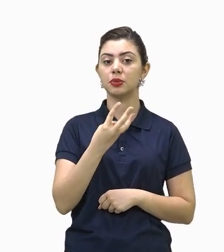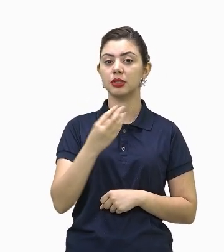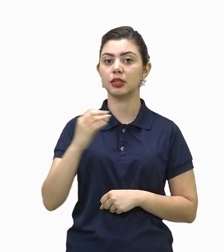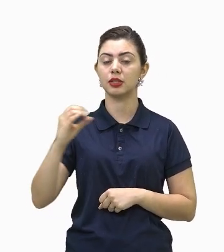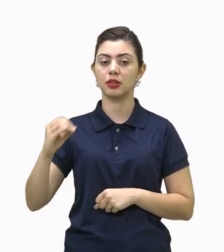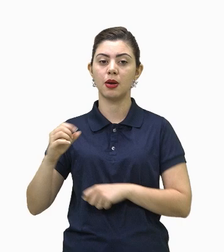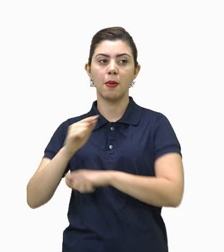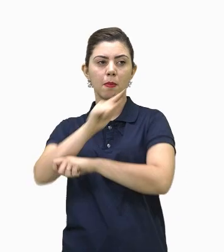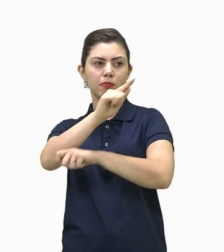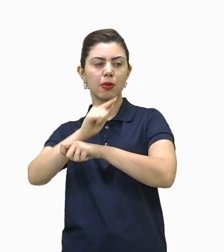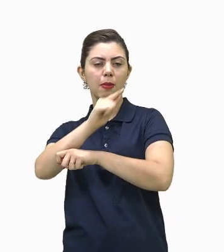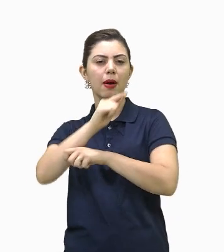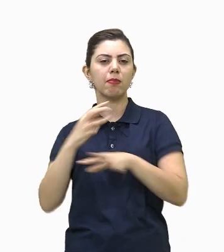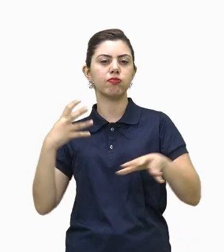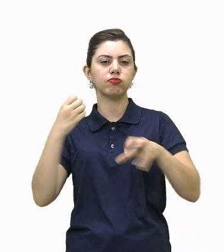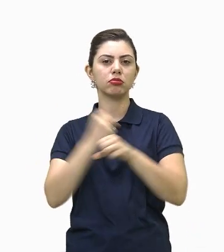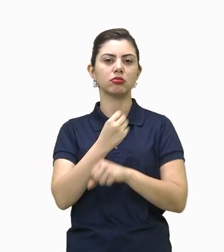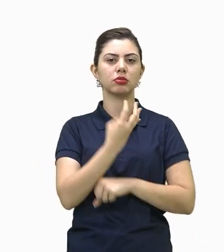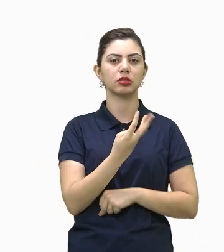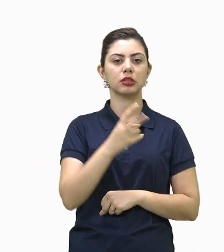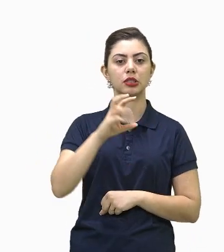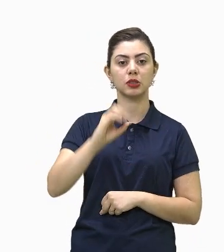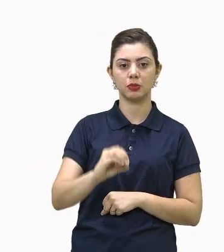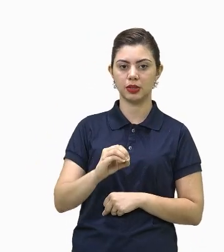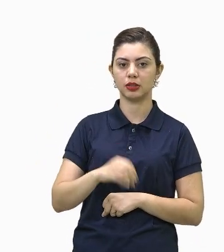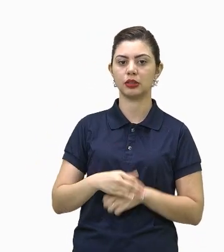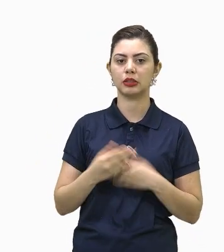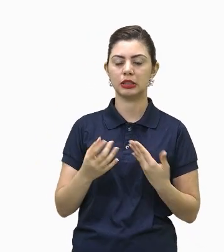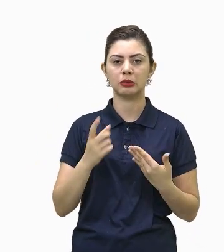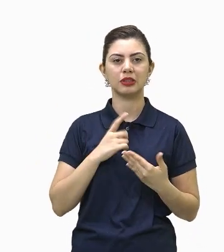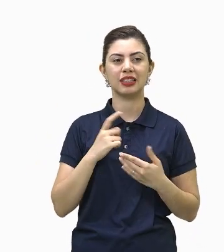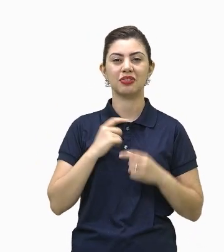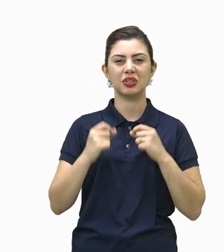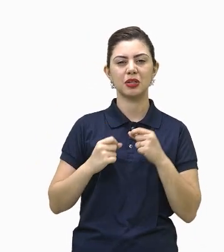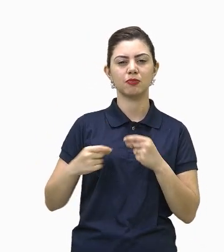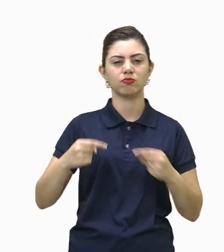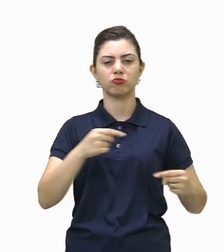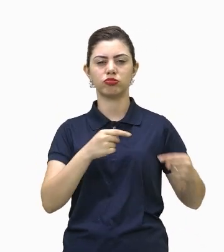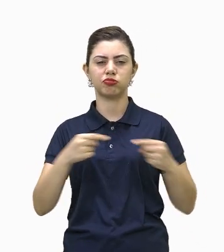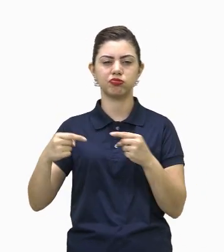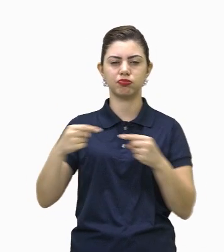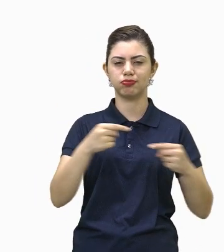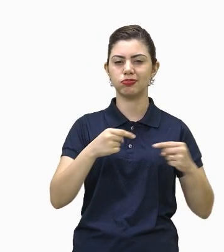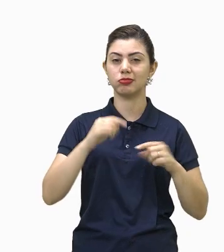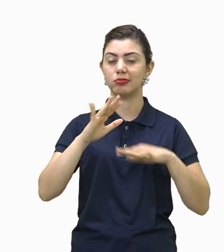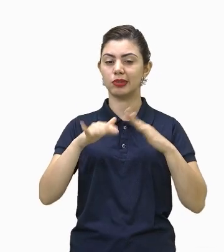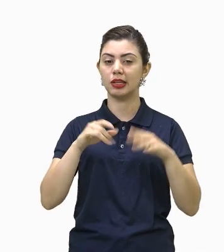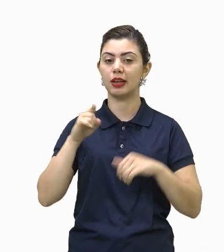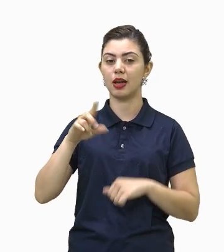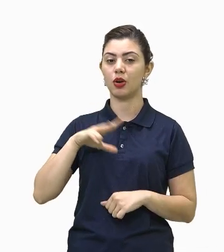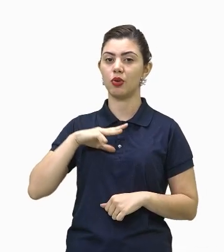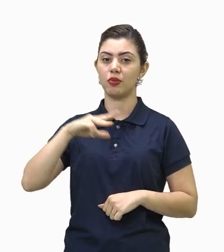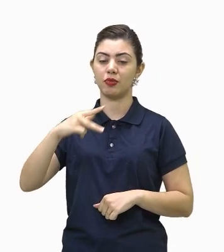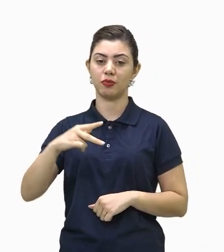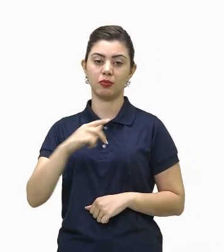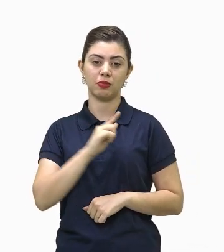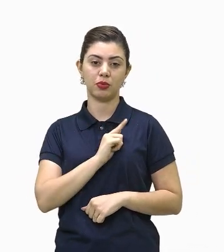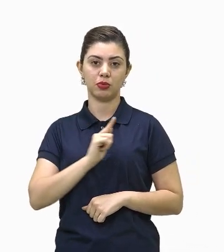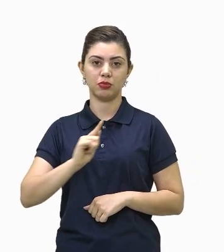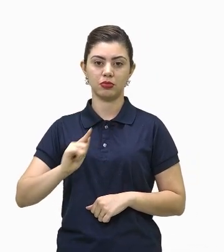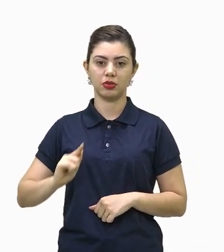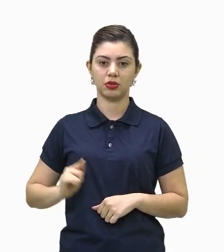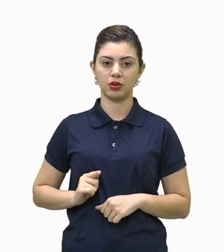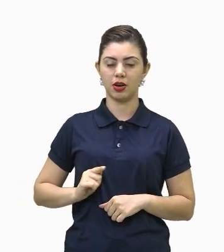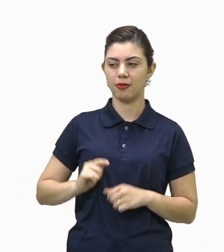450 canhões. Sofreram resistência, mas prenderam o governador português e ocuparam